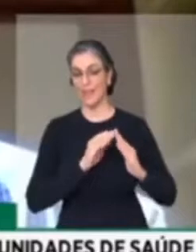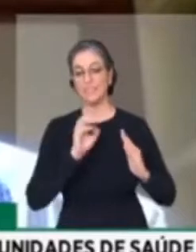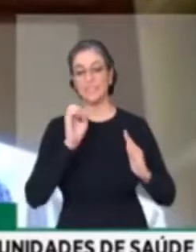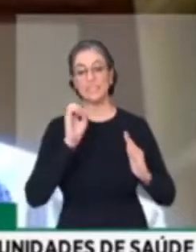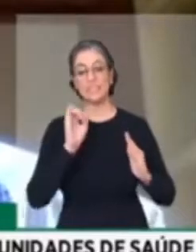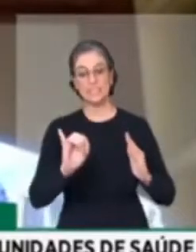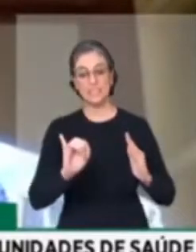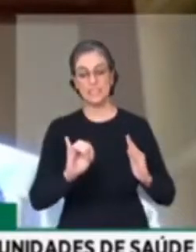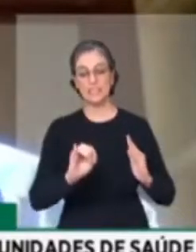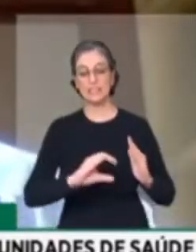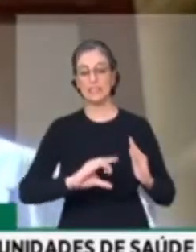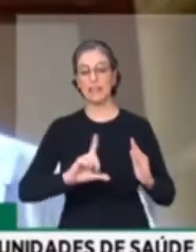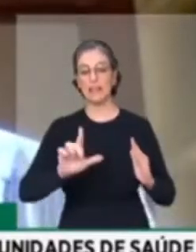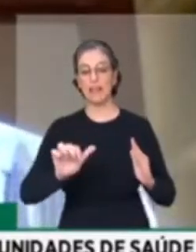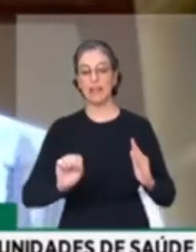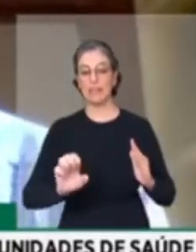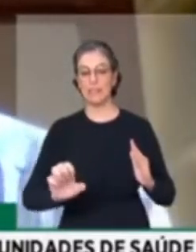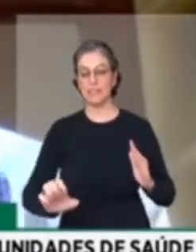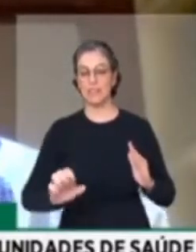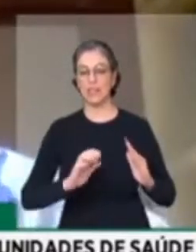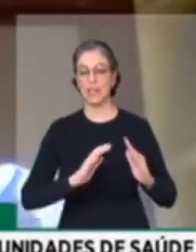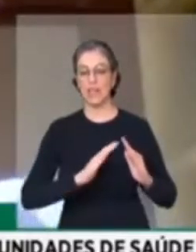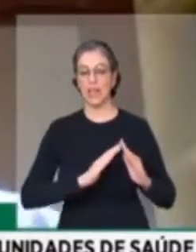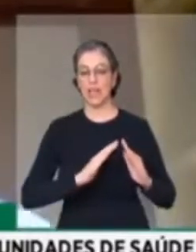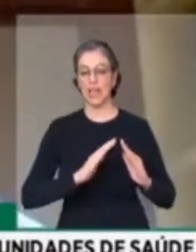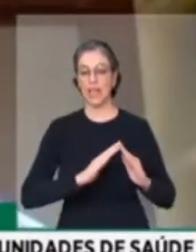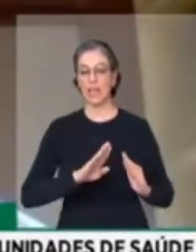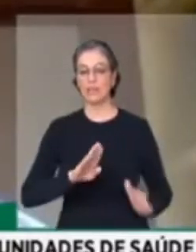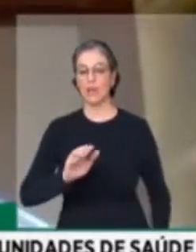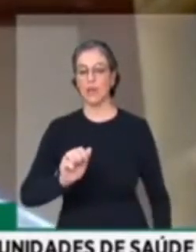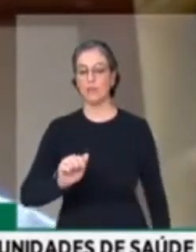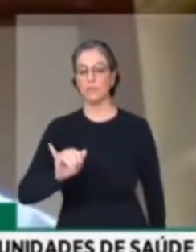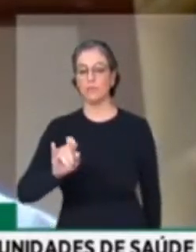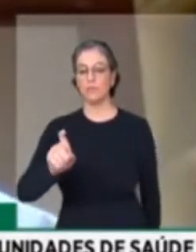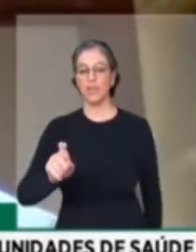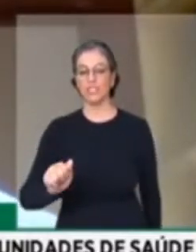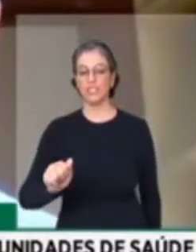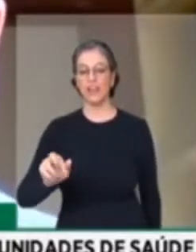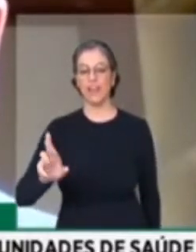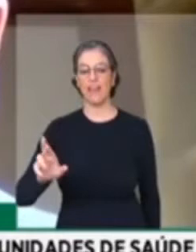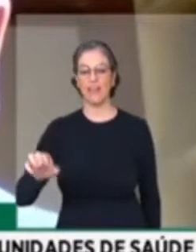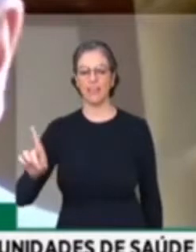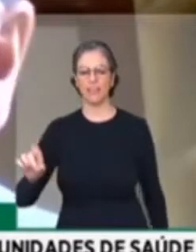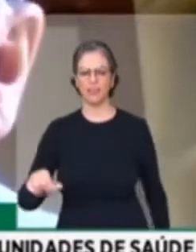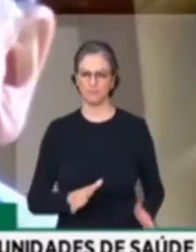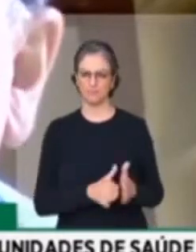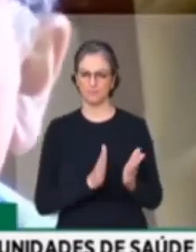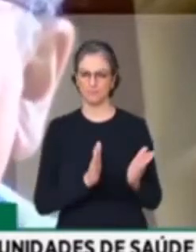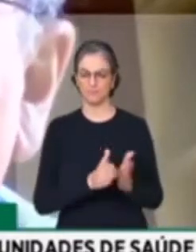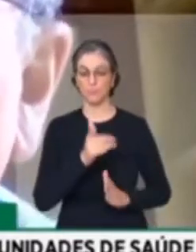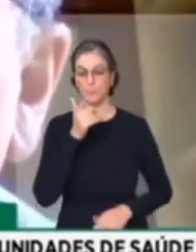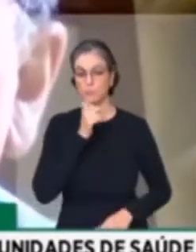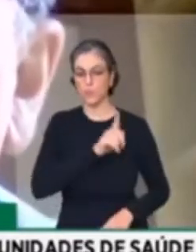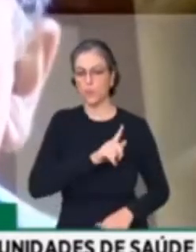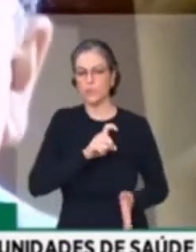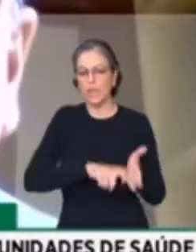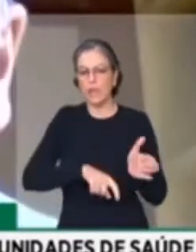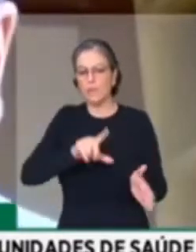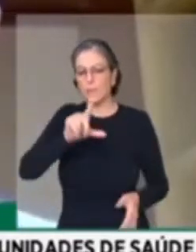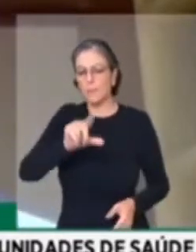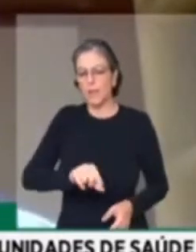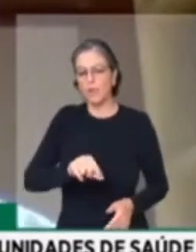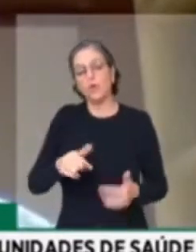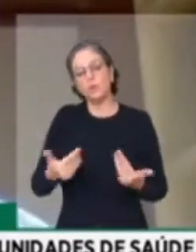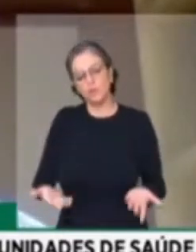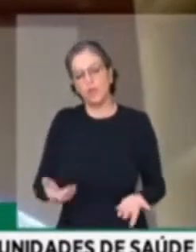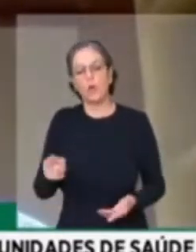na subclasse residencial de baixa renda, beneficiárias da tarifa social de energia elétrica. O que